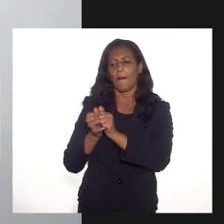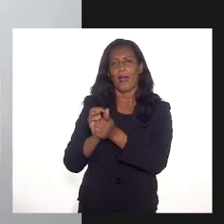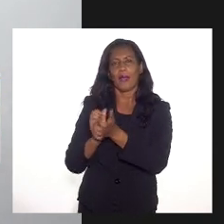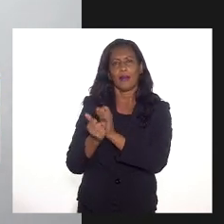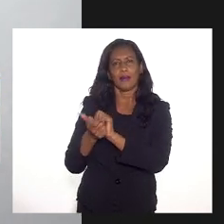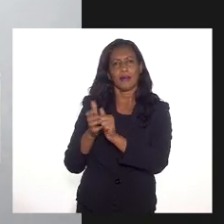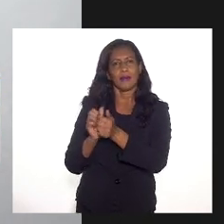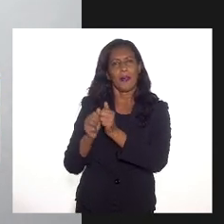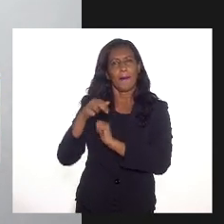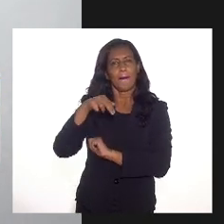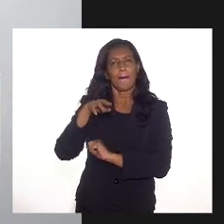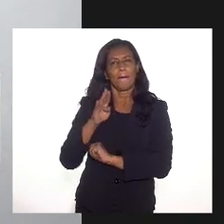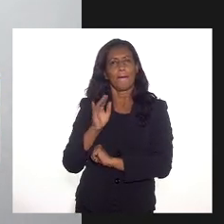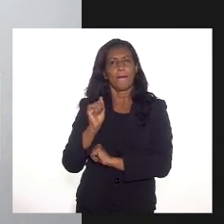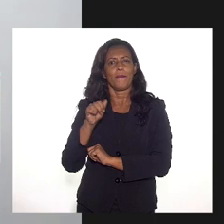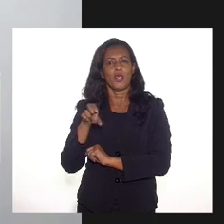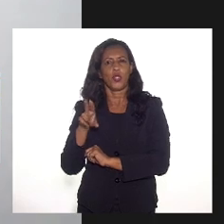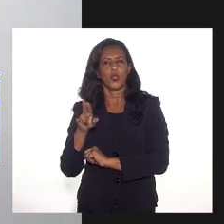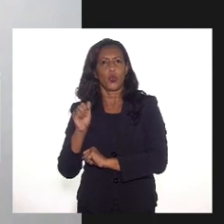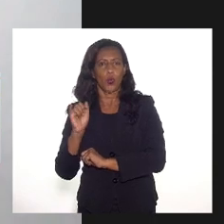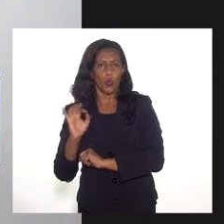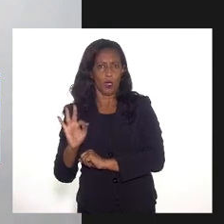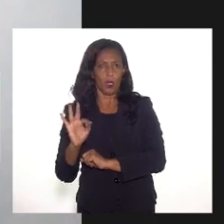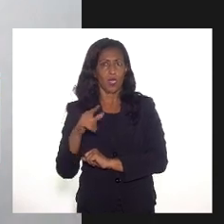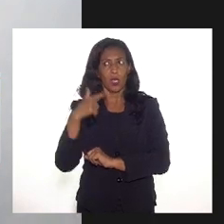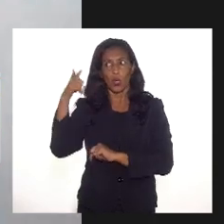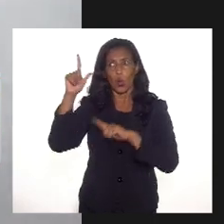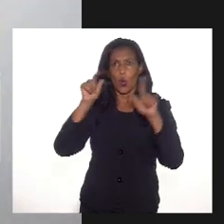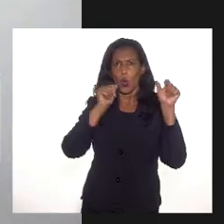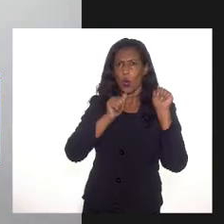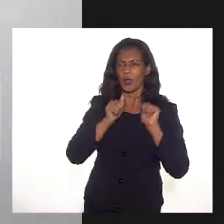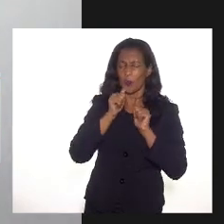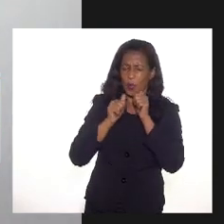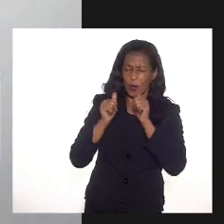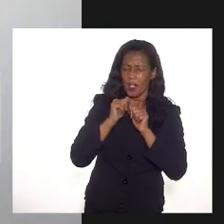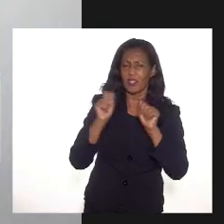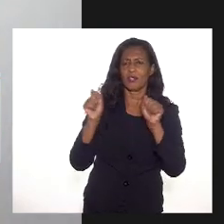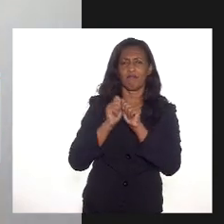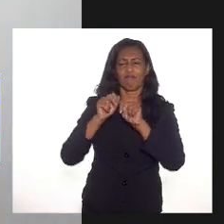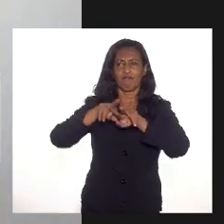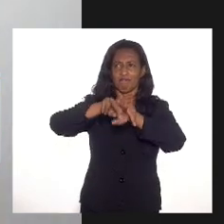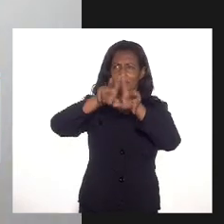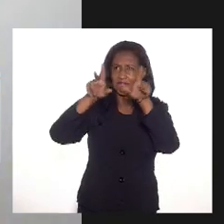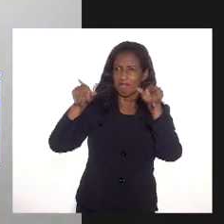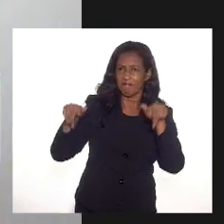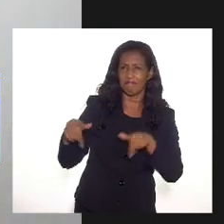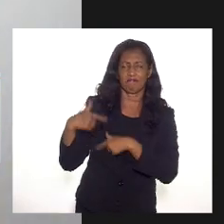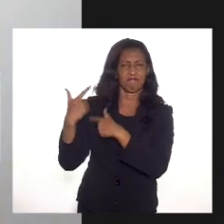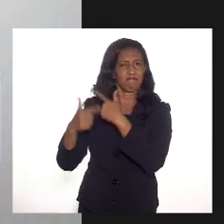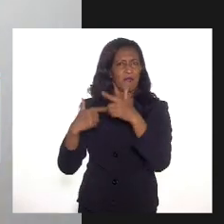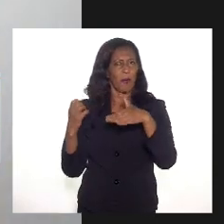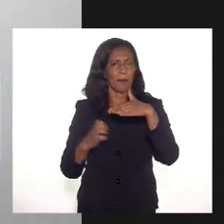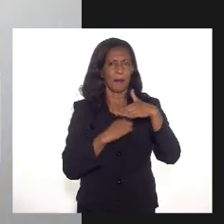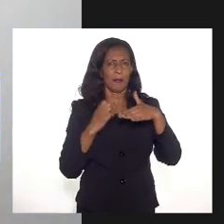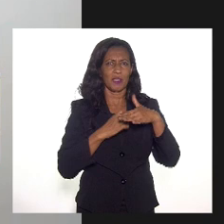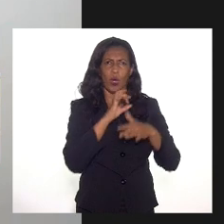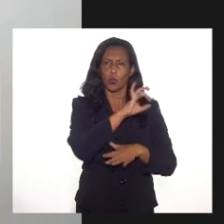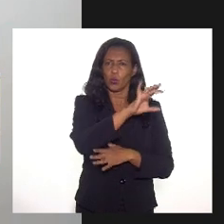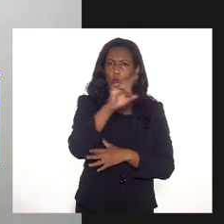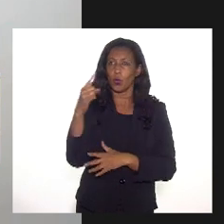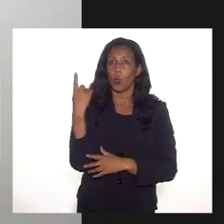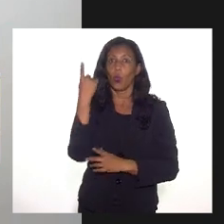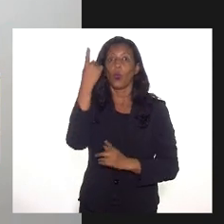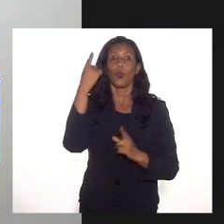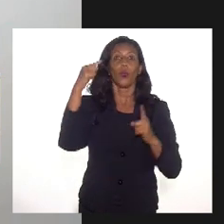de muitas outras pessoas e mulheres empreendedoras que realizam feiras de mulheres empreendedoras, todas elas com o único